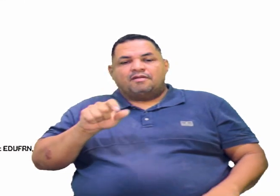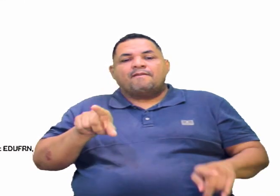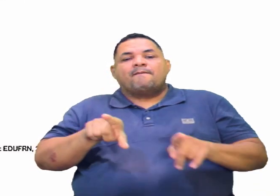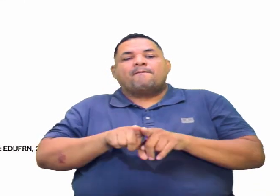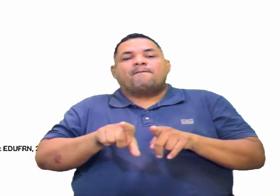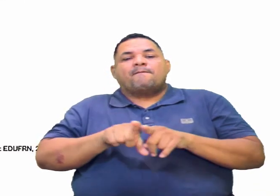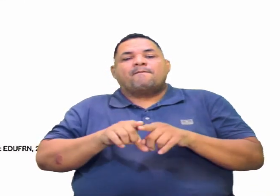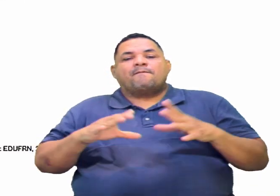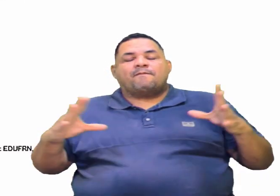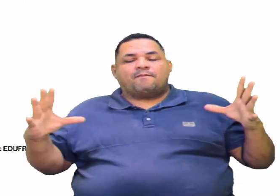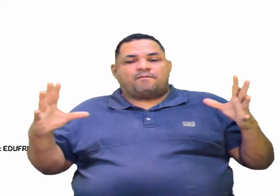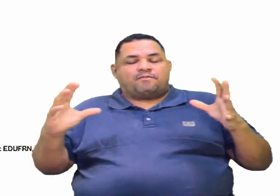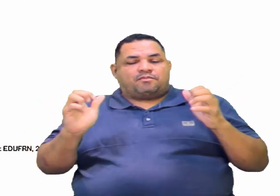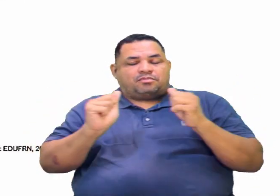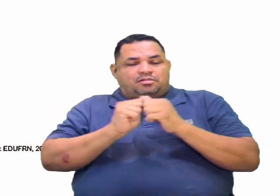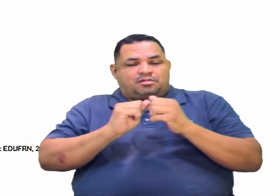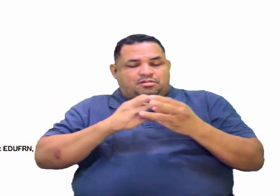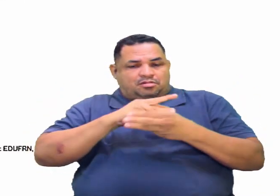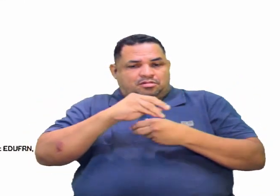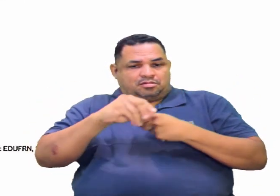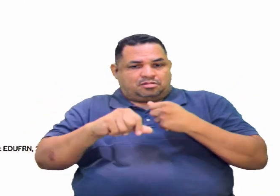efedrina funde a